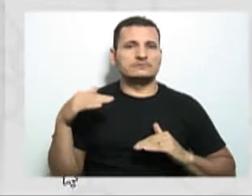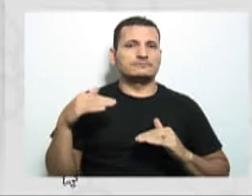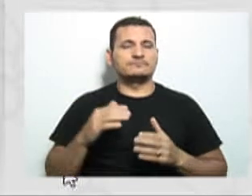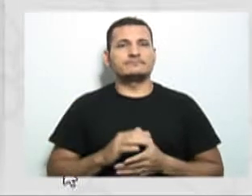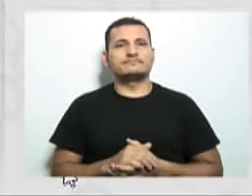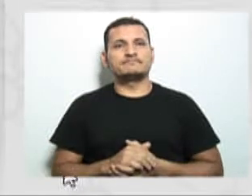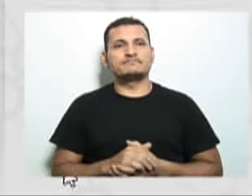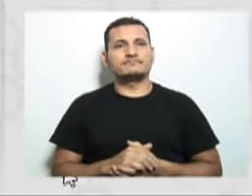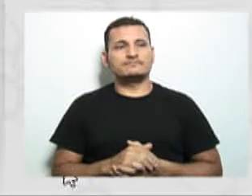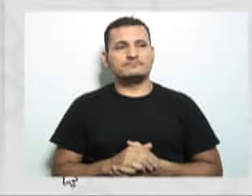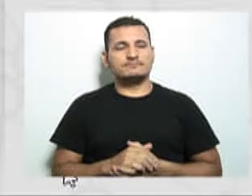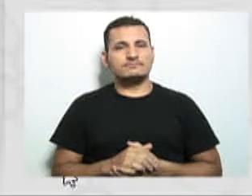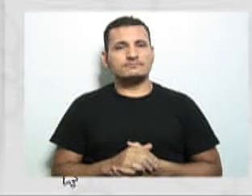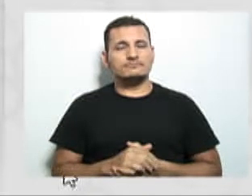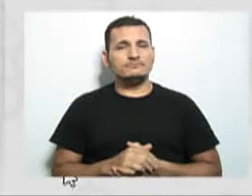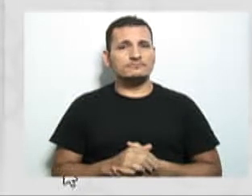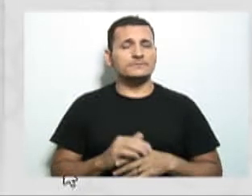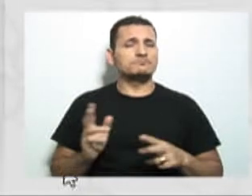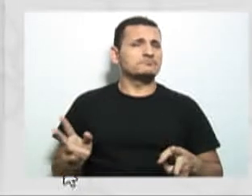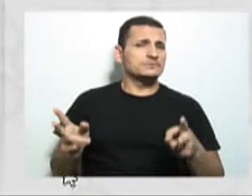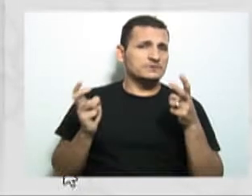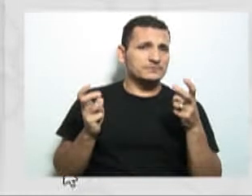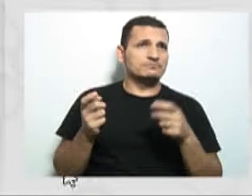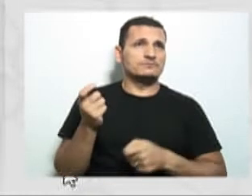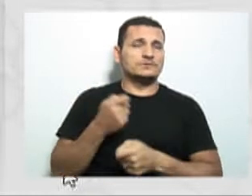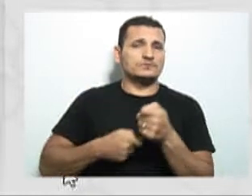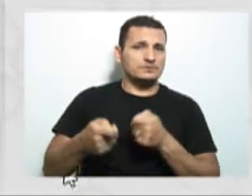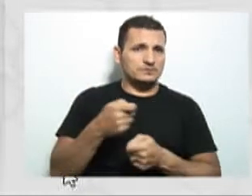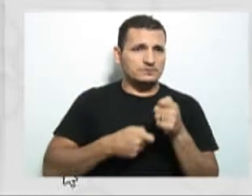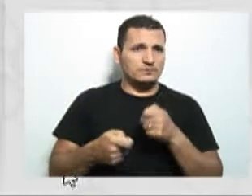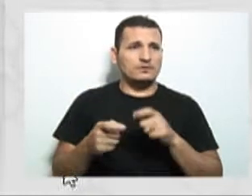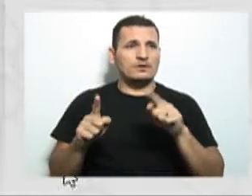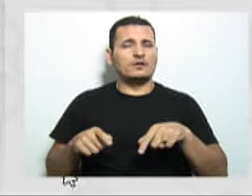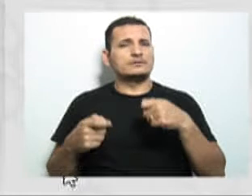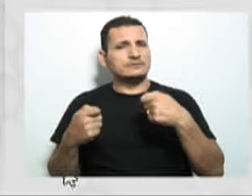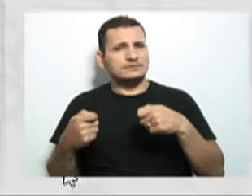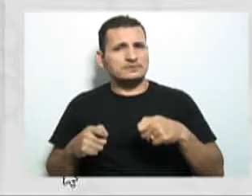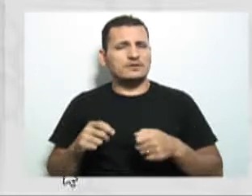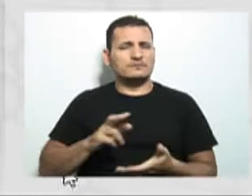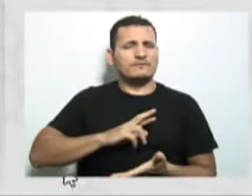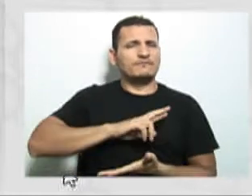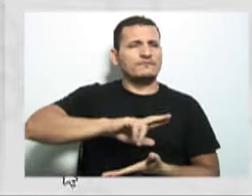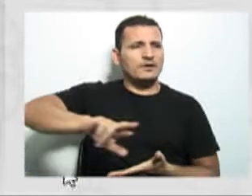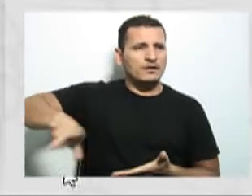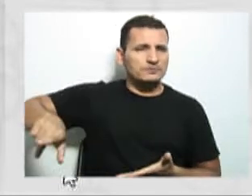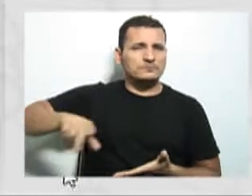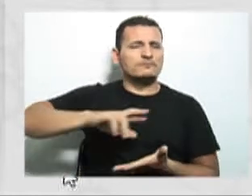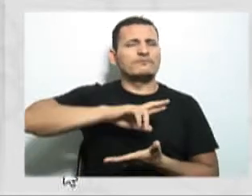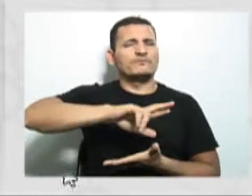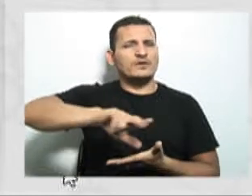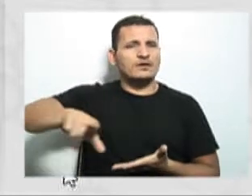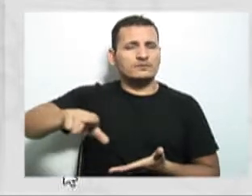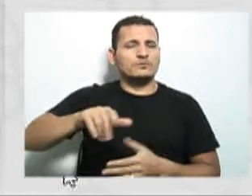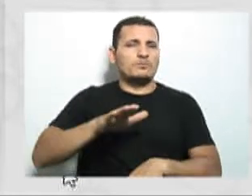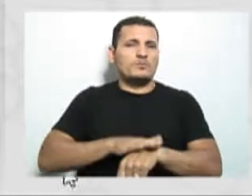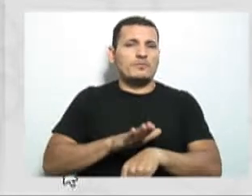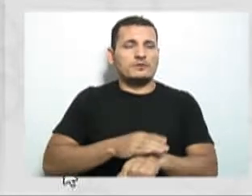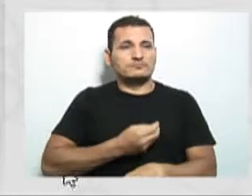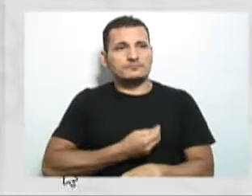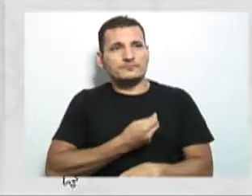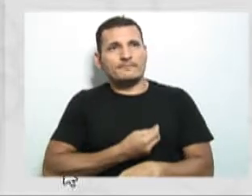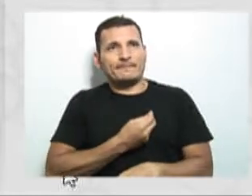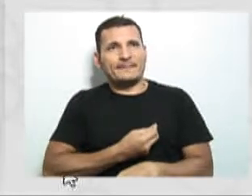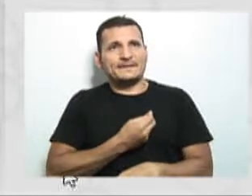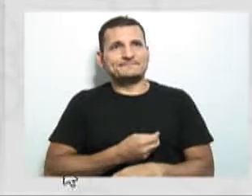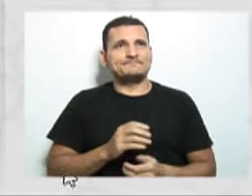pessoa. Percebemos que as negociações são necessárias em vários momentos da vida